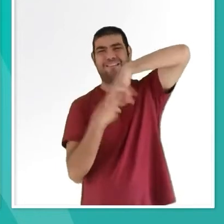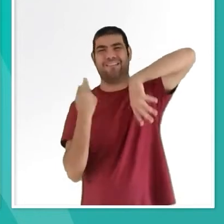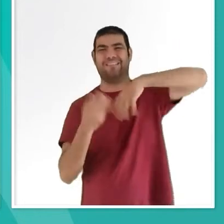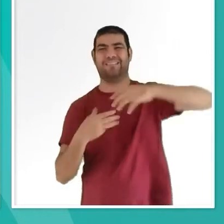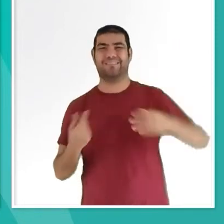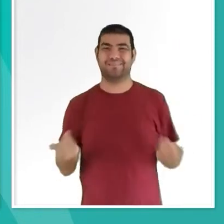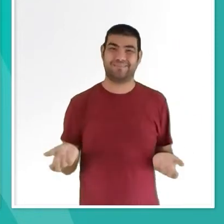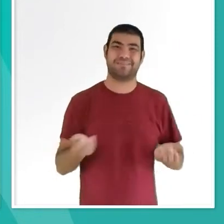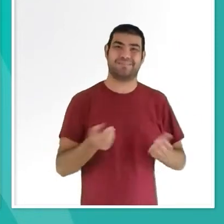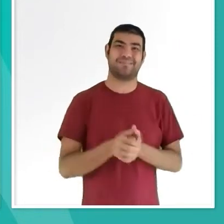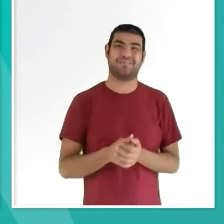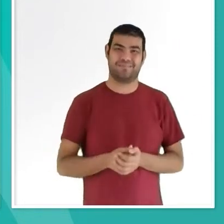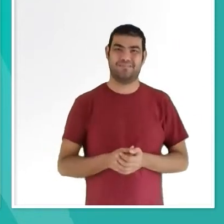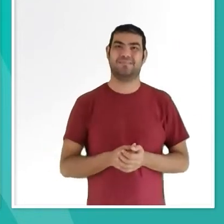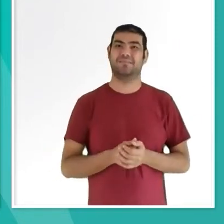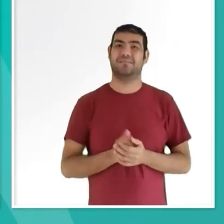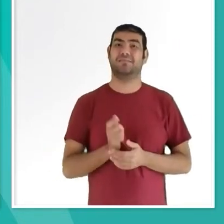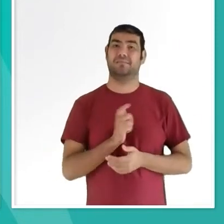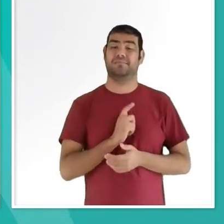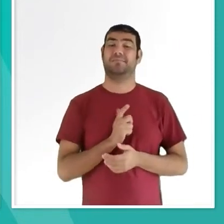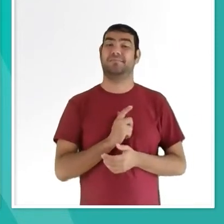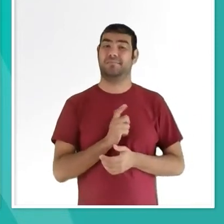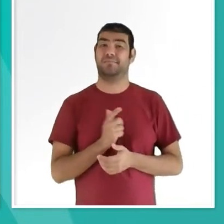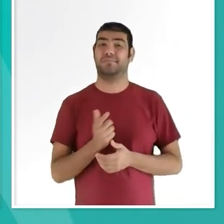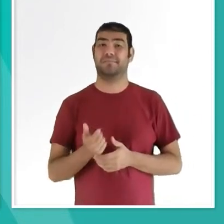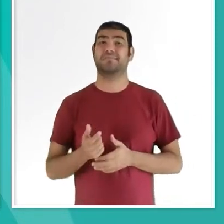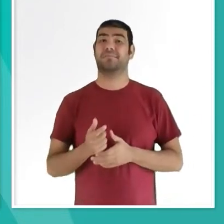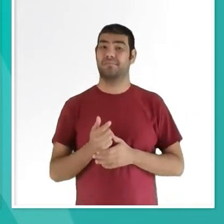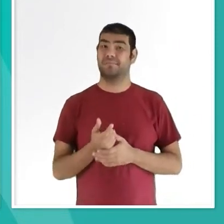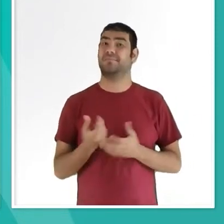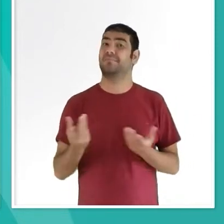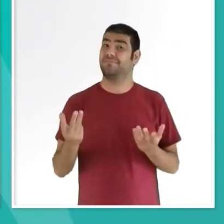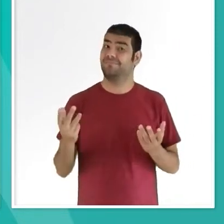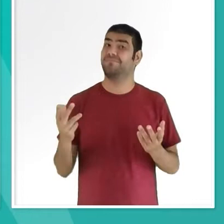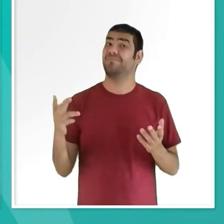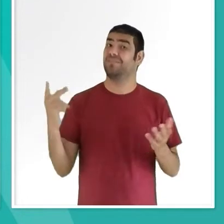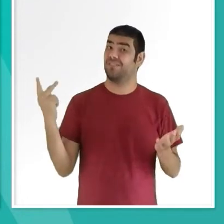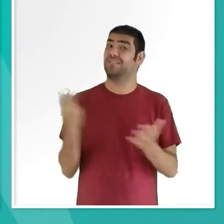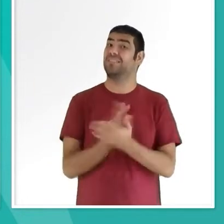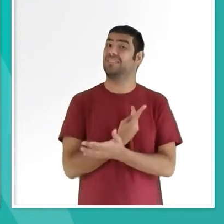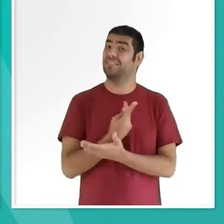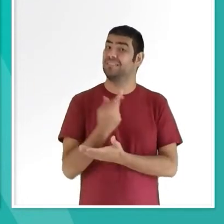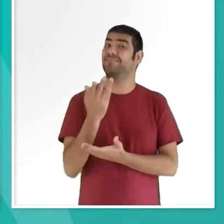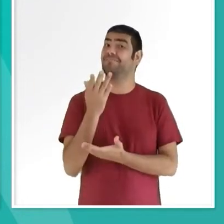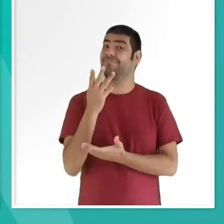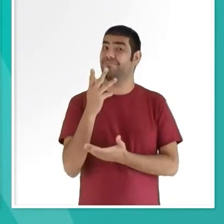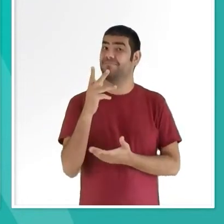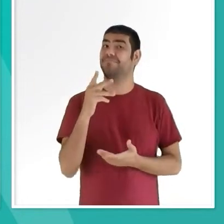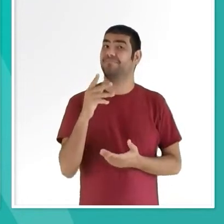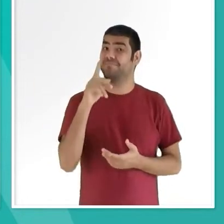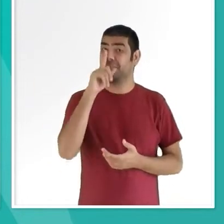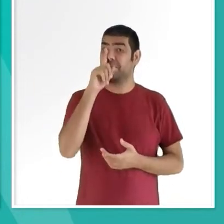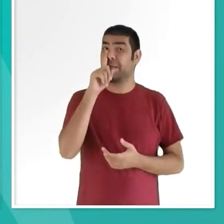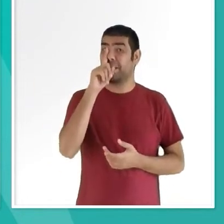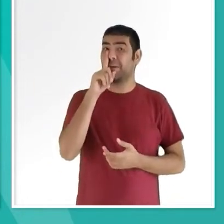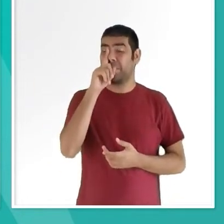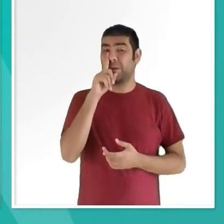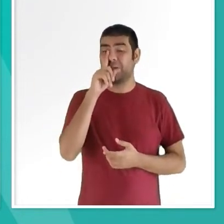Então havia muitas fatalidades também nesse jogo. Então era uma espécie de